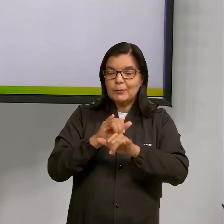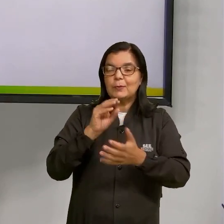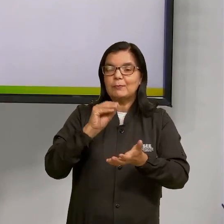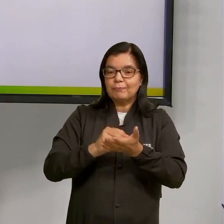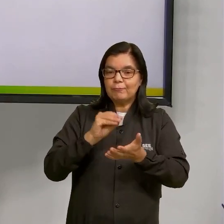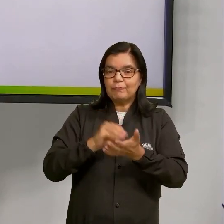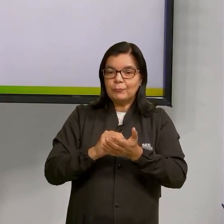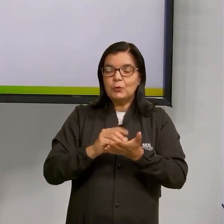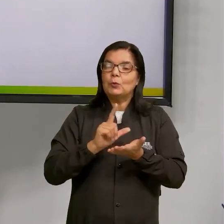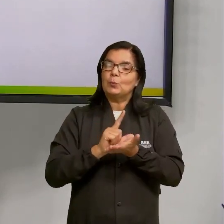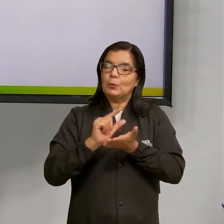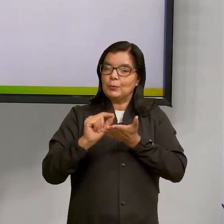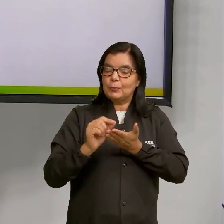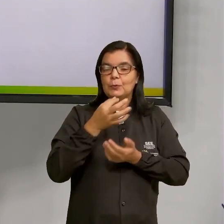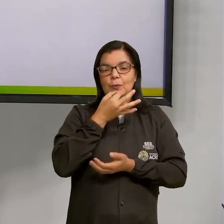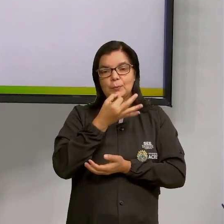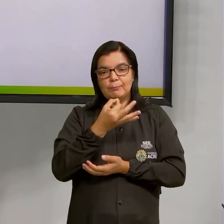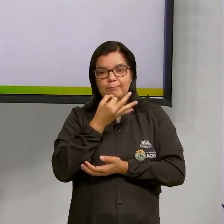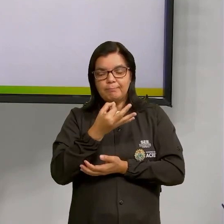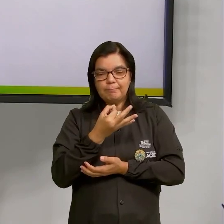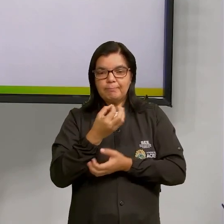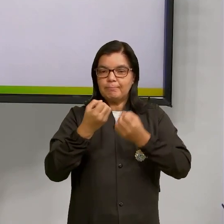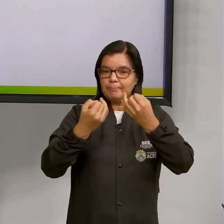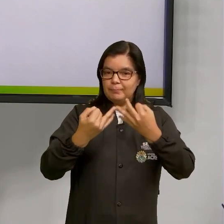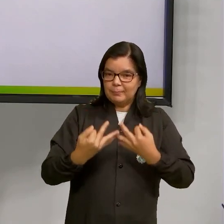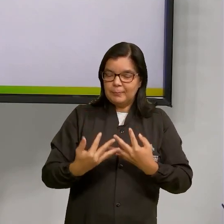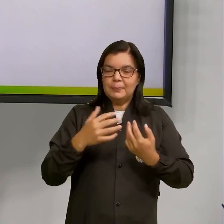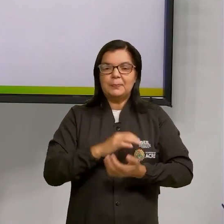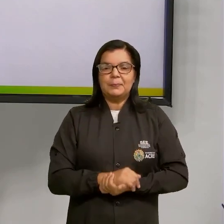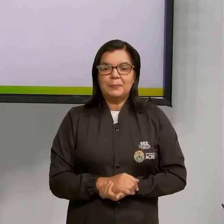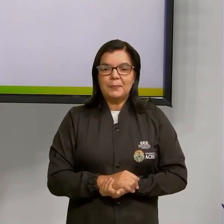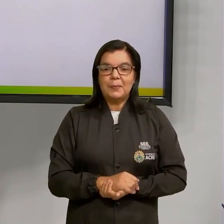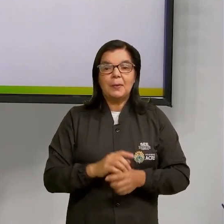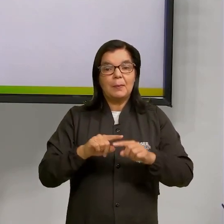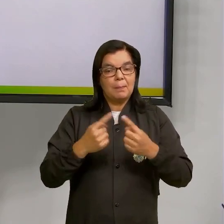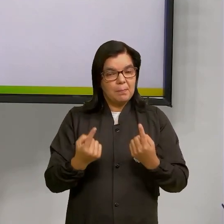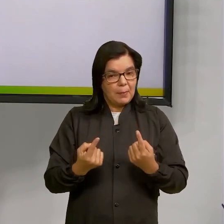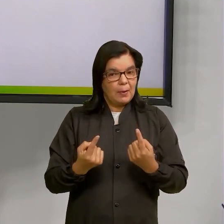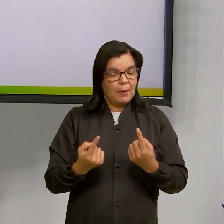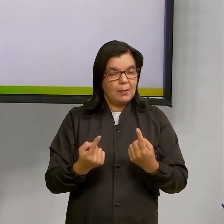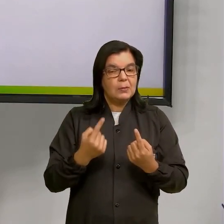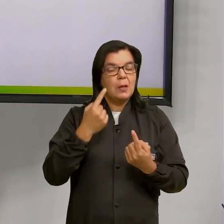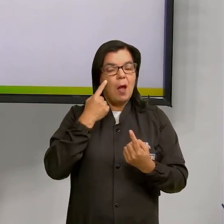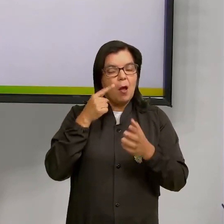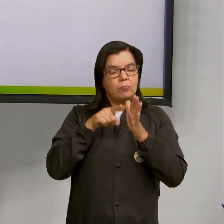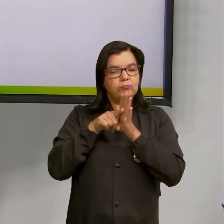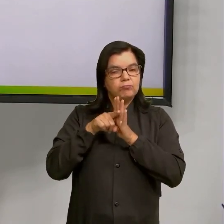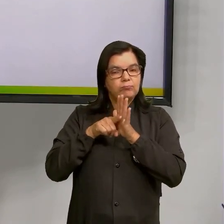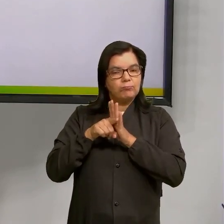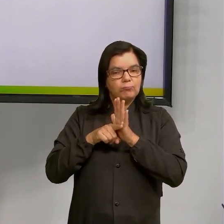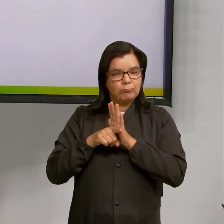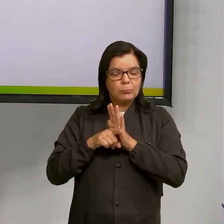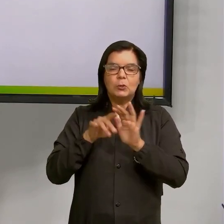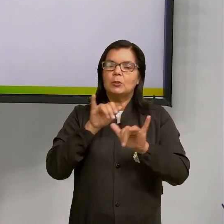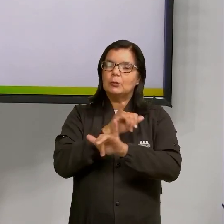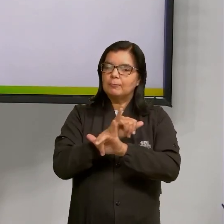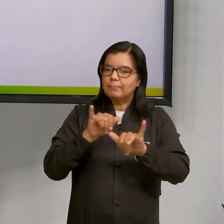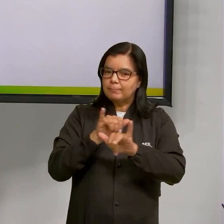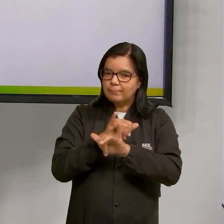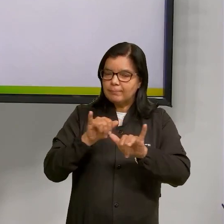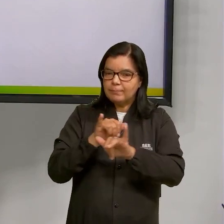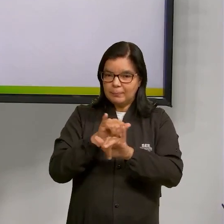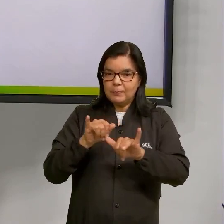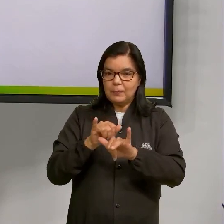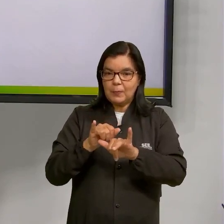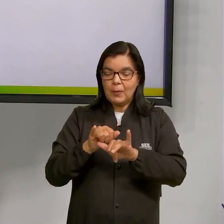artigo de opinião aqui, por último, ele acaba destacando. Mas cabe a busca das informações